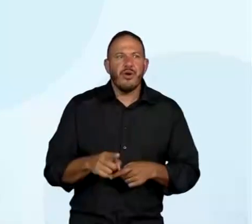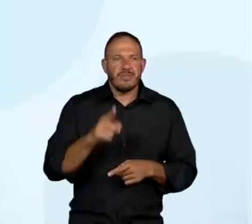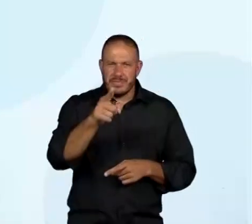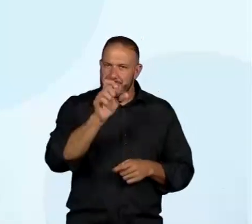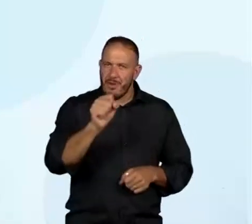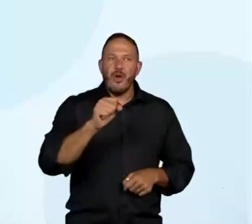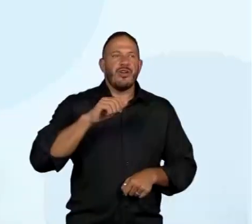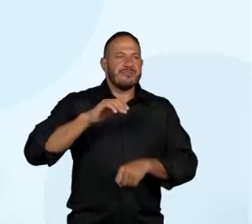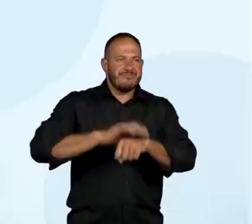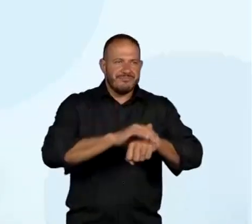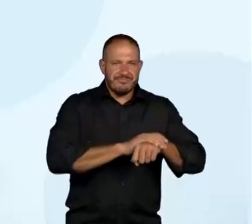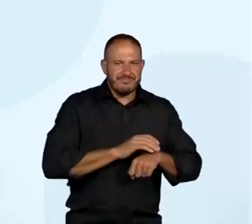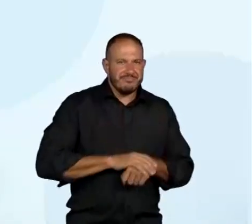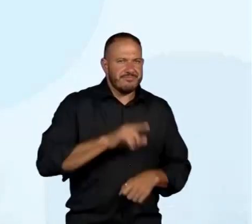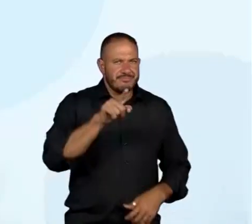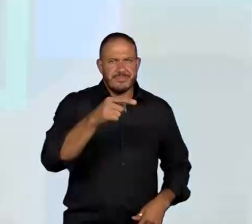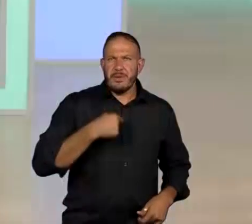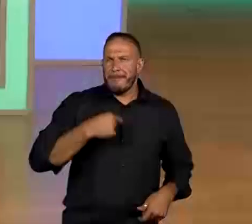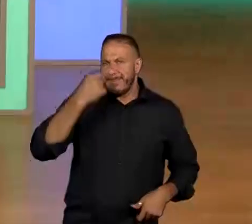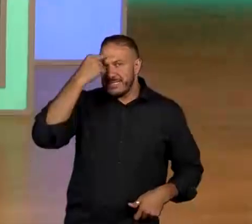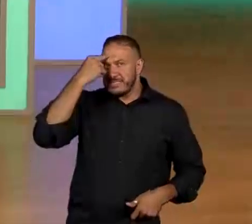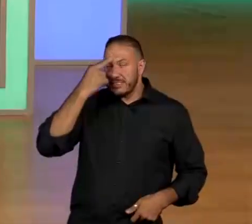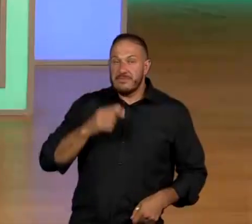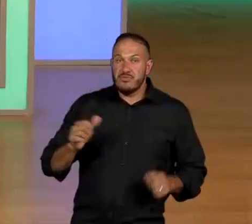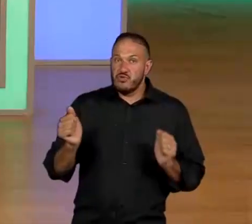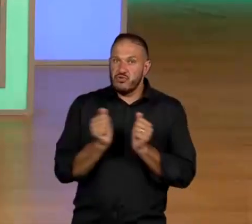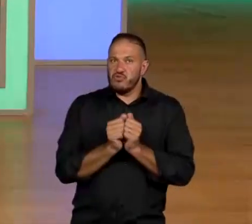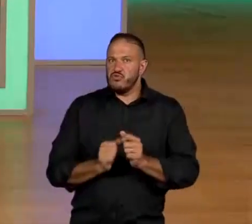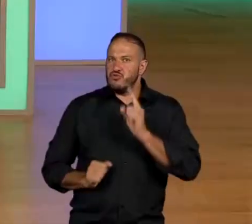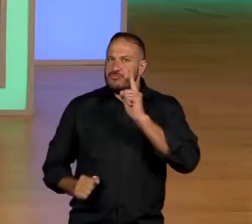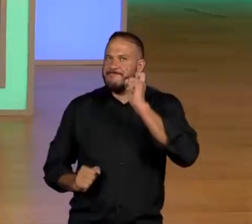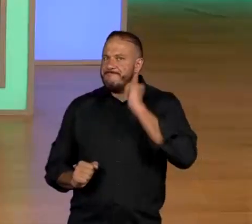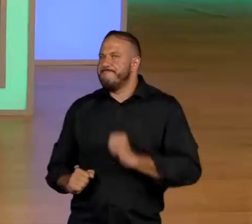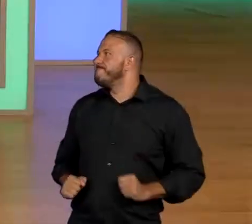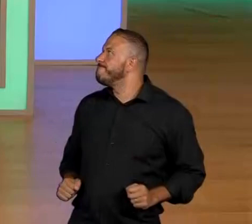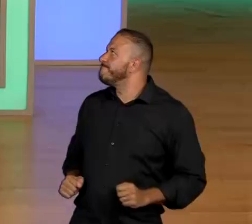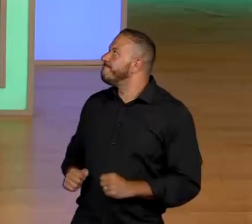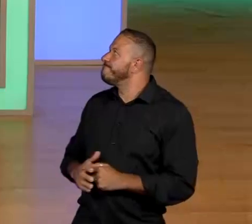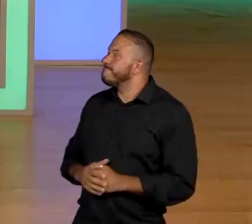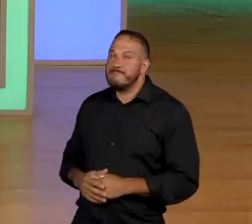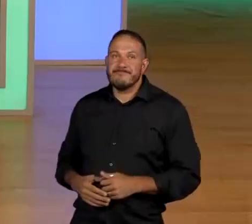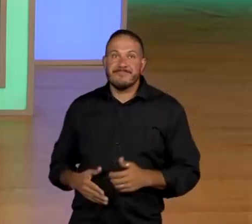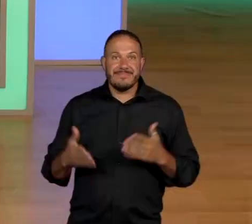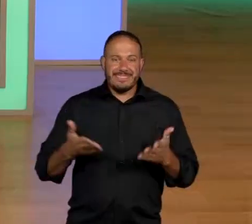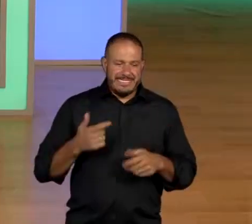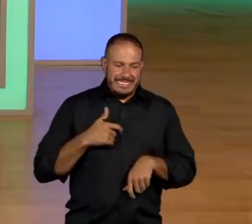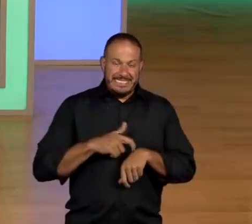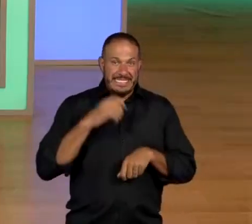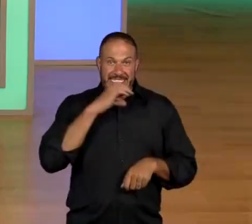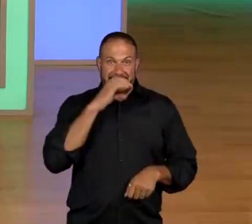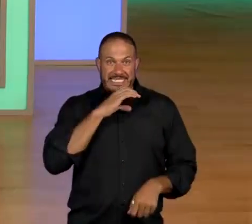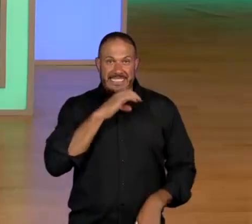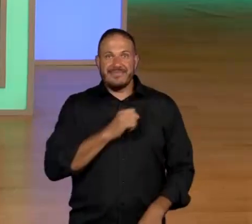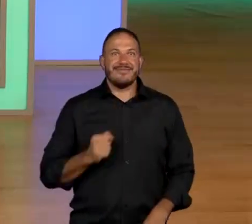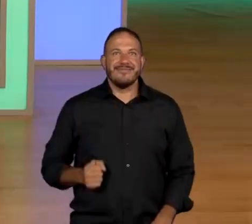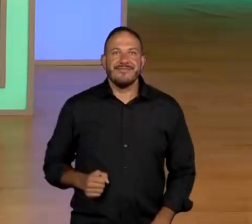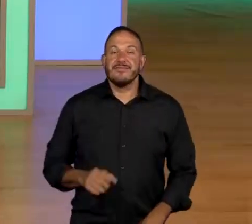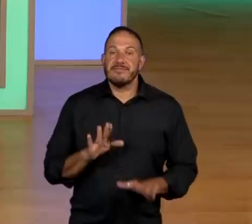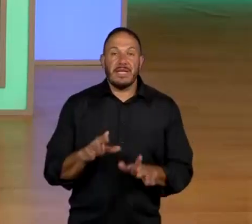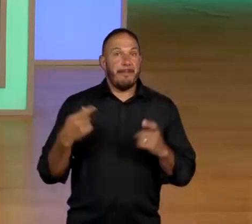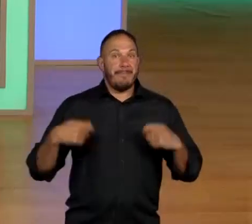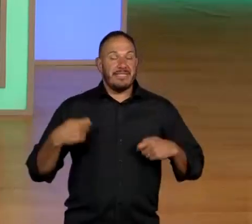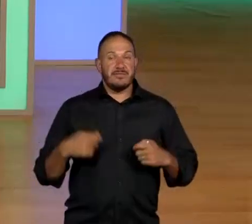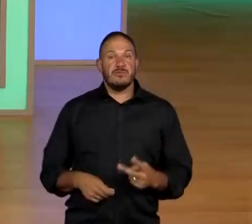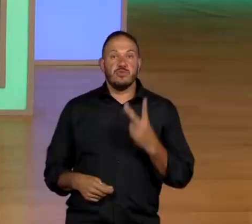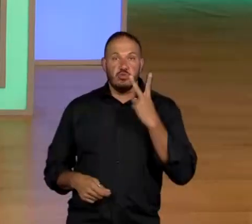a sua composteira. Então, vamos pensar aqui, vamos juntos agora. Aqui nós temos que ser rápidos. Eu preciso de